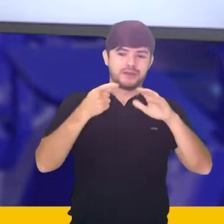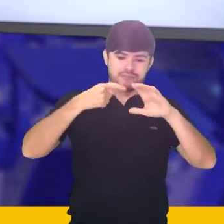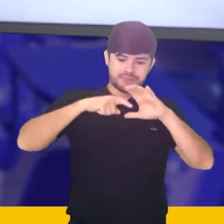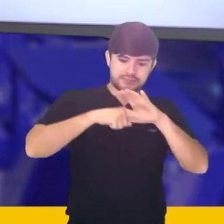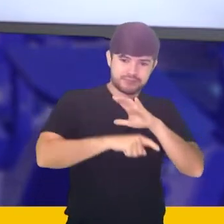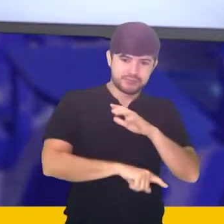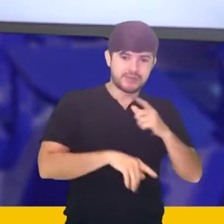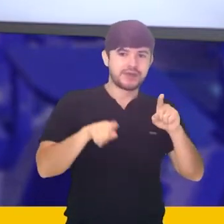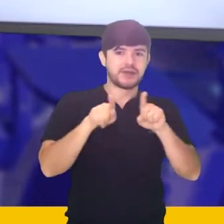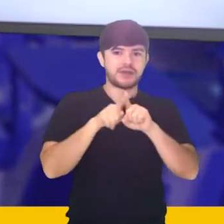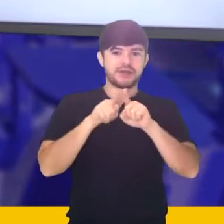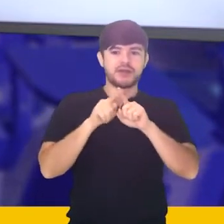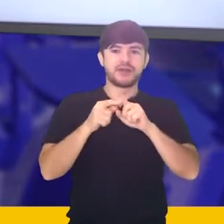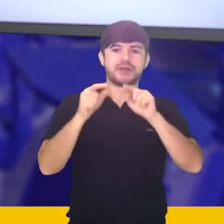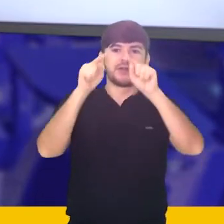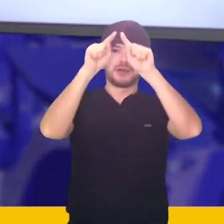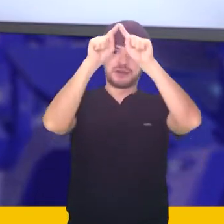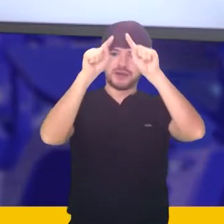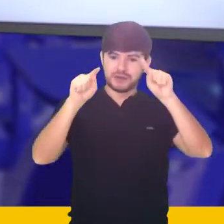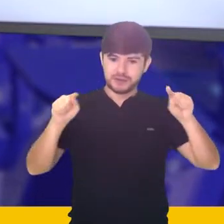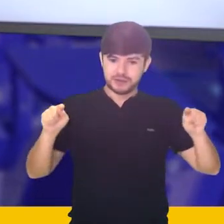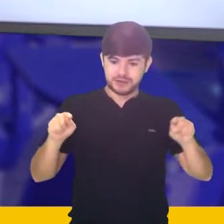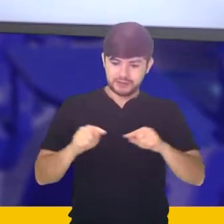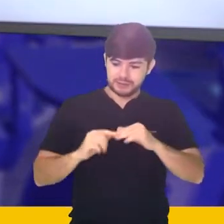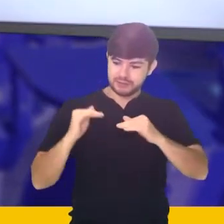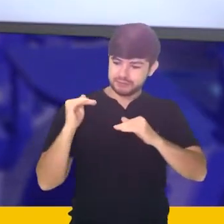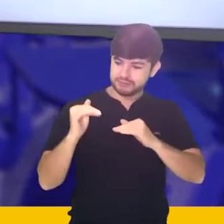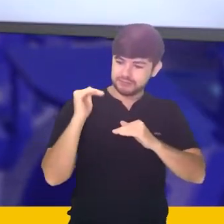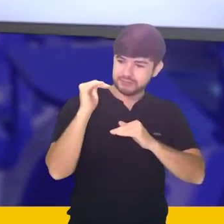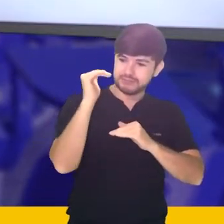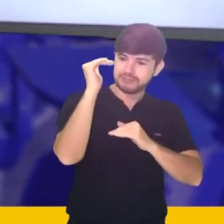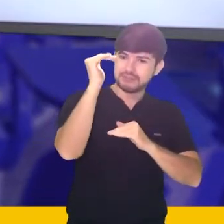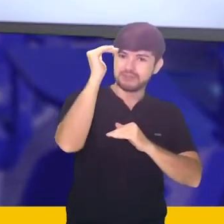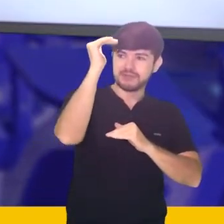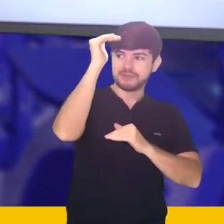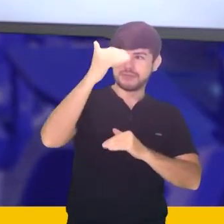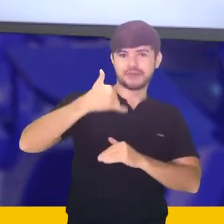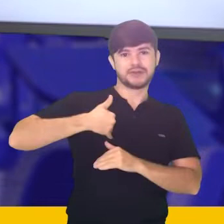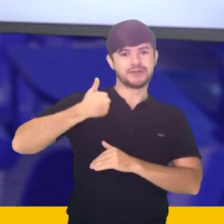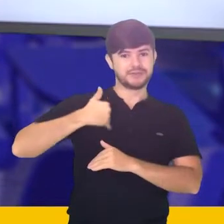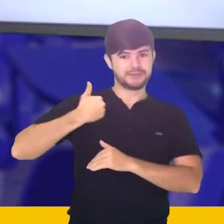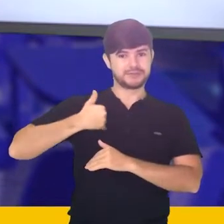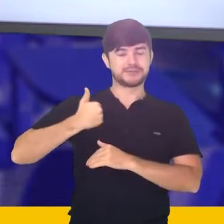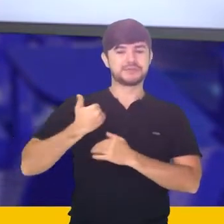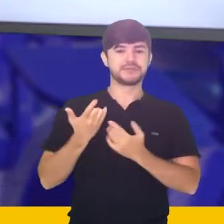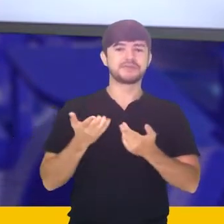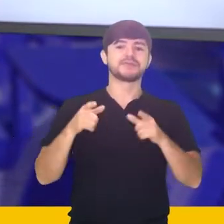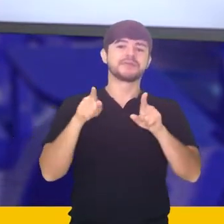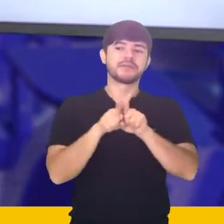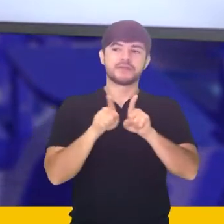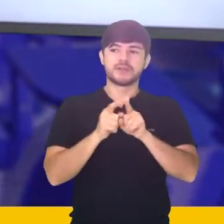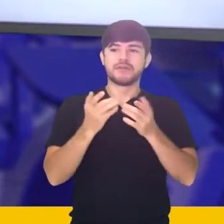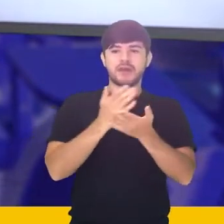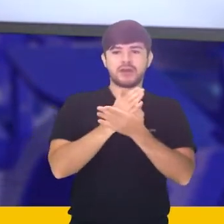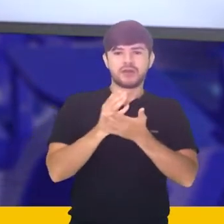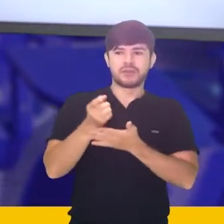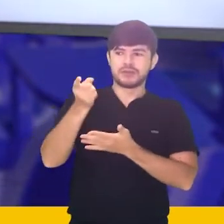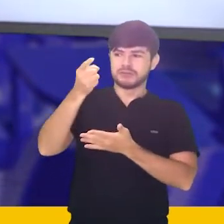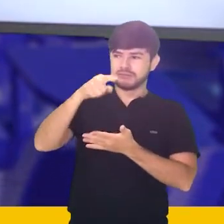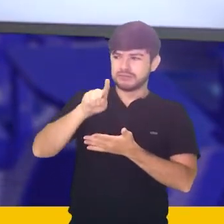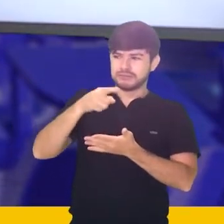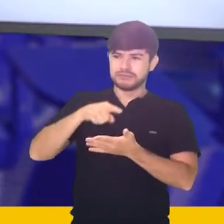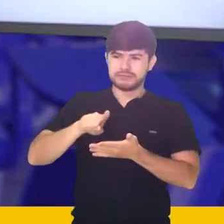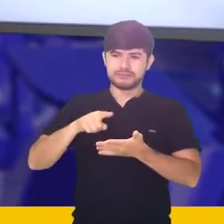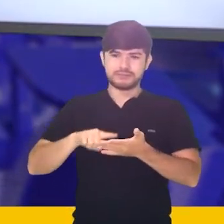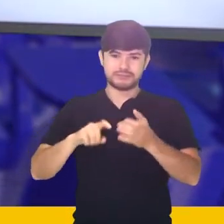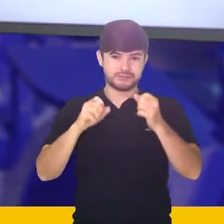olhar a pirâmide etária, hoje ver o que é isso, né? E a gente vai corrigir, então, o nosso quarto, quinto, sexto, e fazer o fechamento no